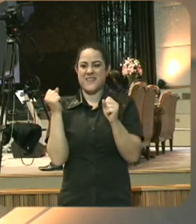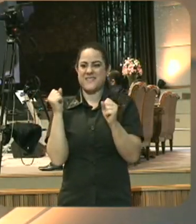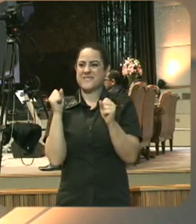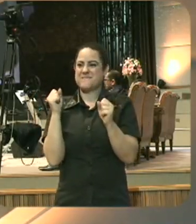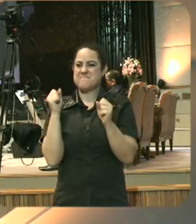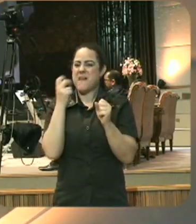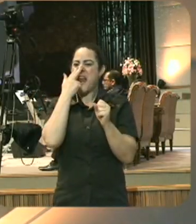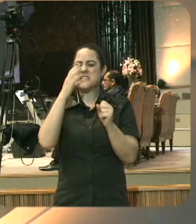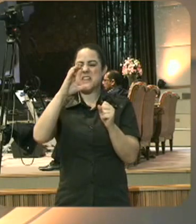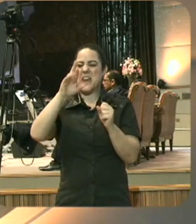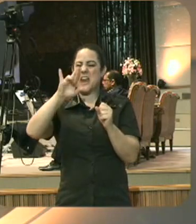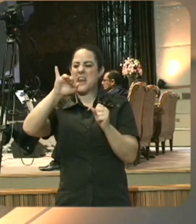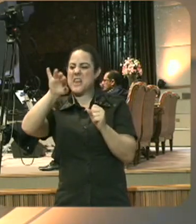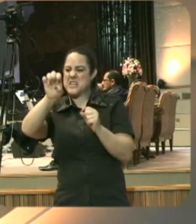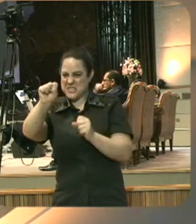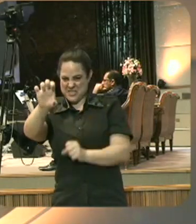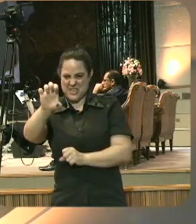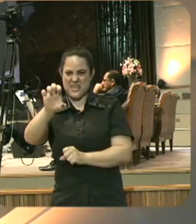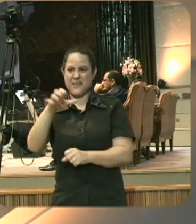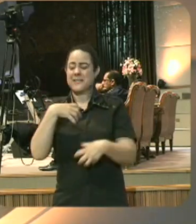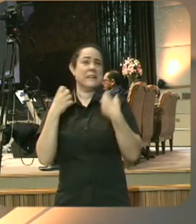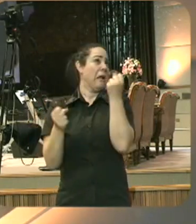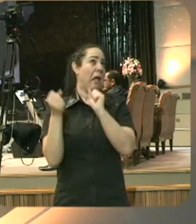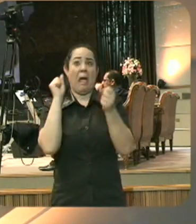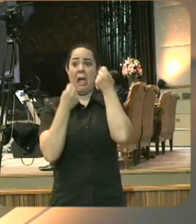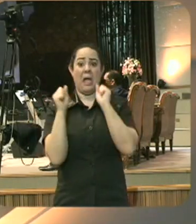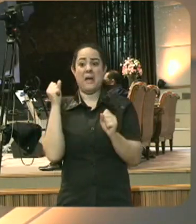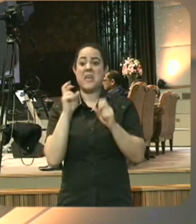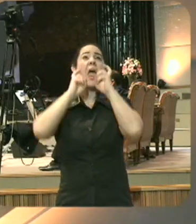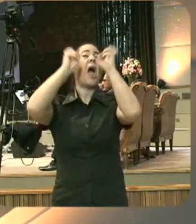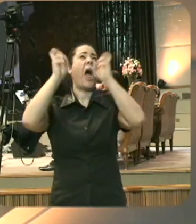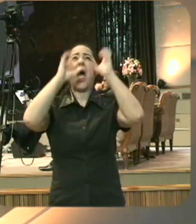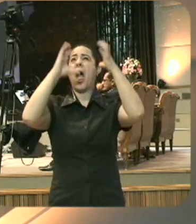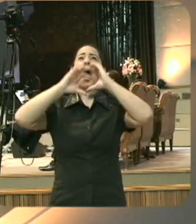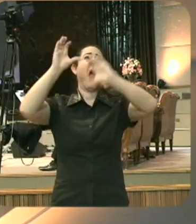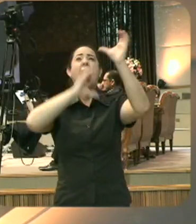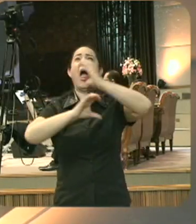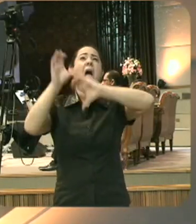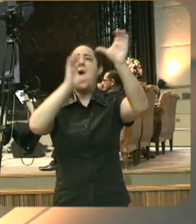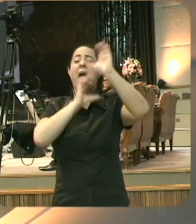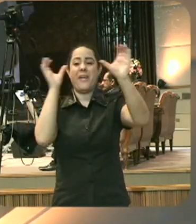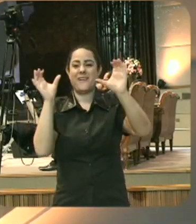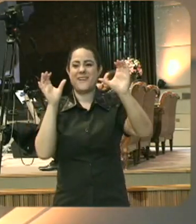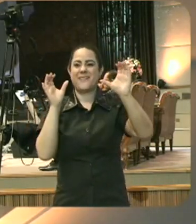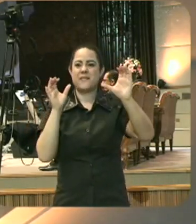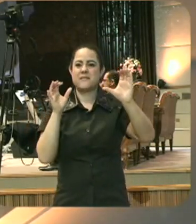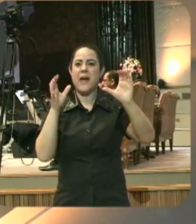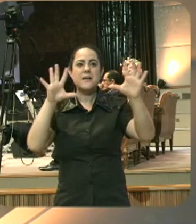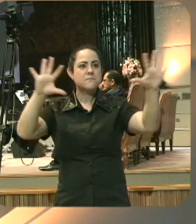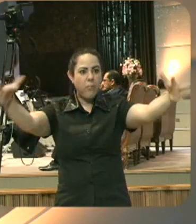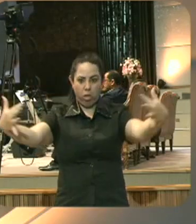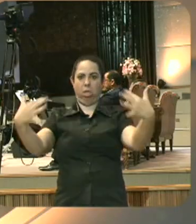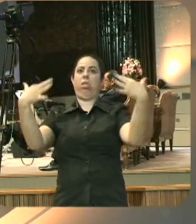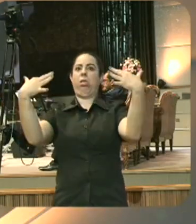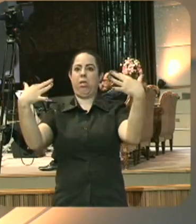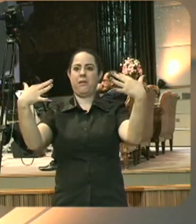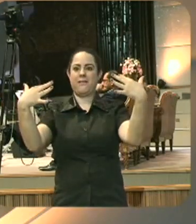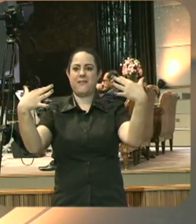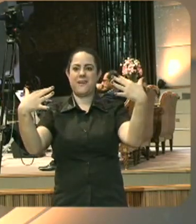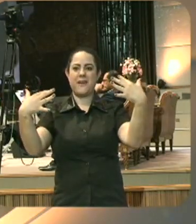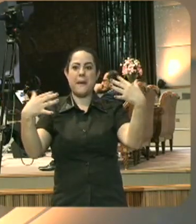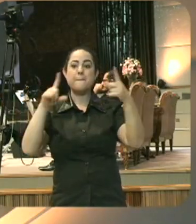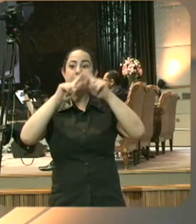meio do caminho, de fazer as coisas dessa maneira, para mandar uma mensagem para uma mulher que estava perdendo a